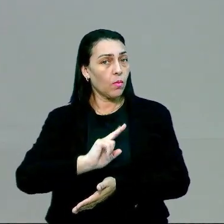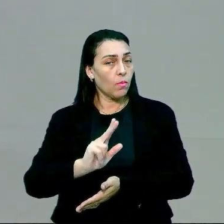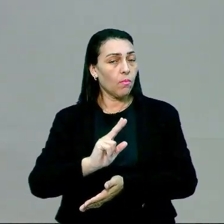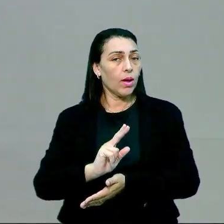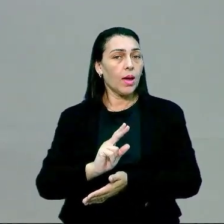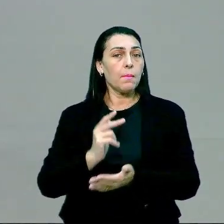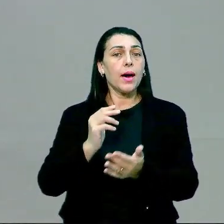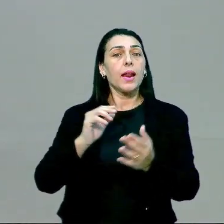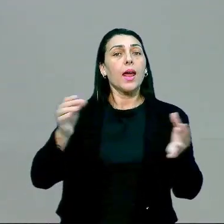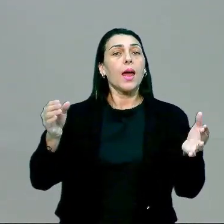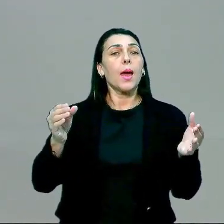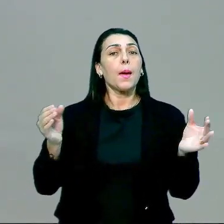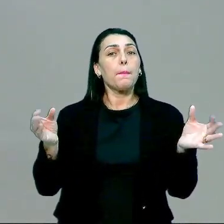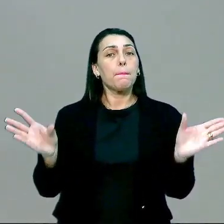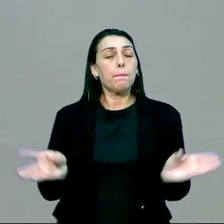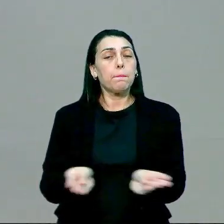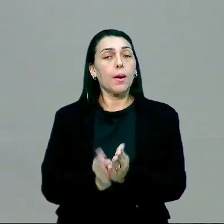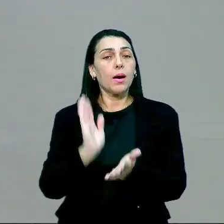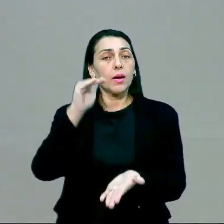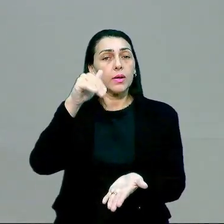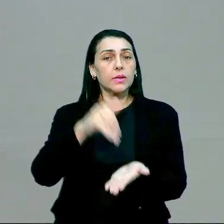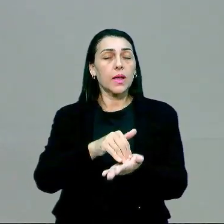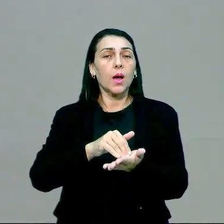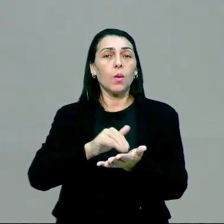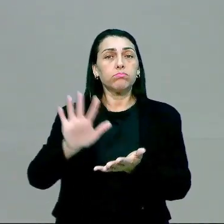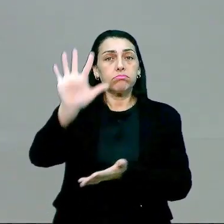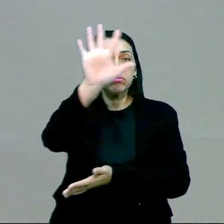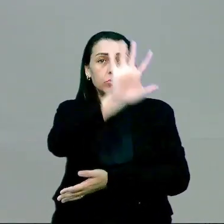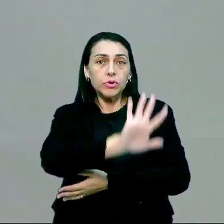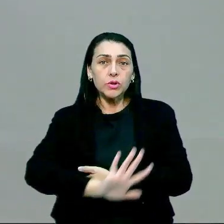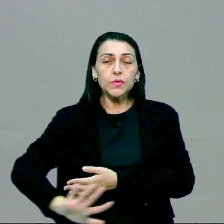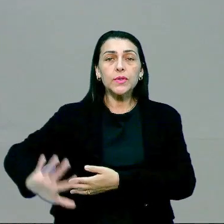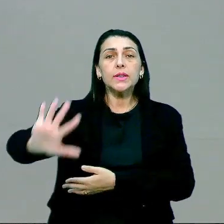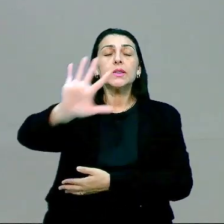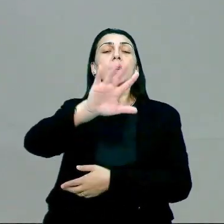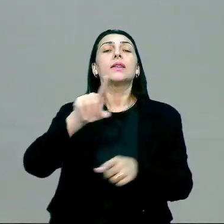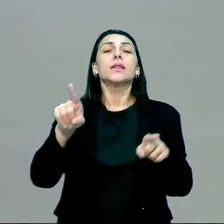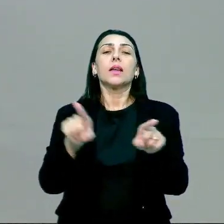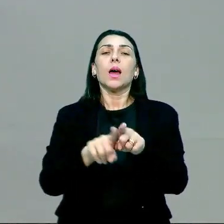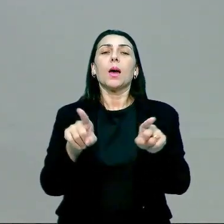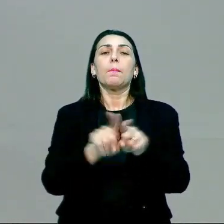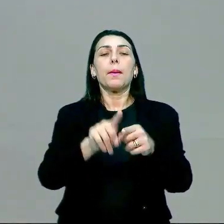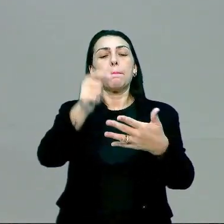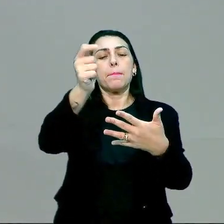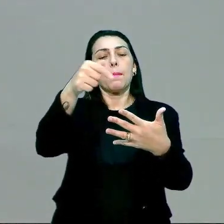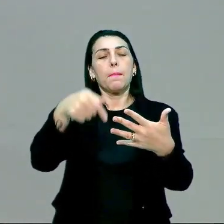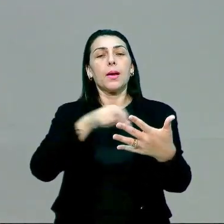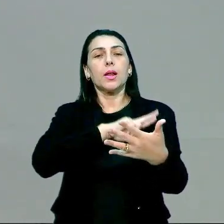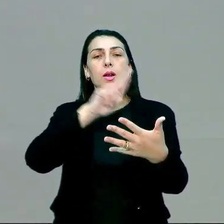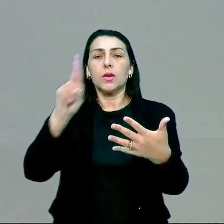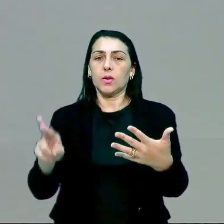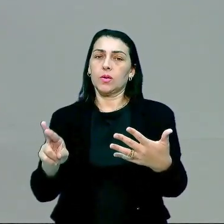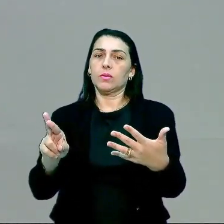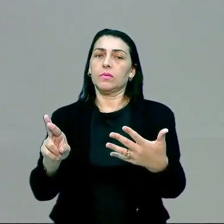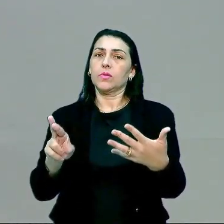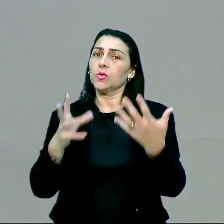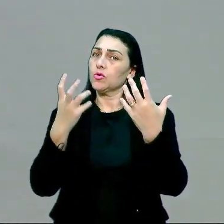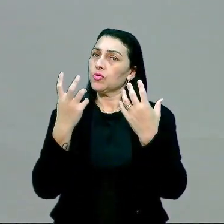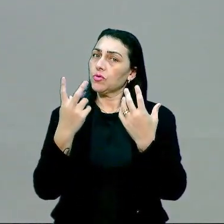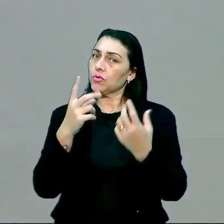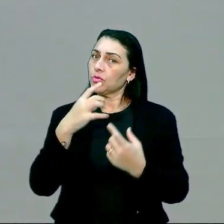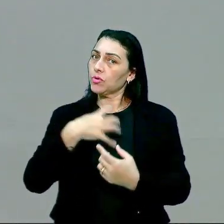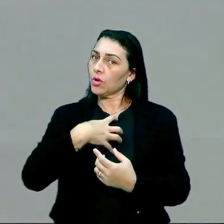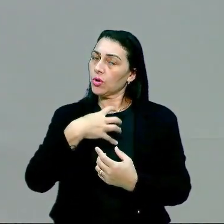em conclusões, digamos assim, universais e definir todas as religiões de uma determinada